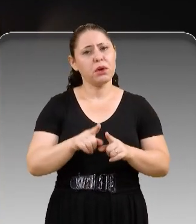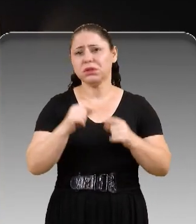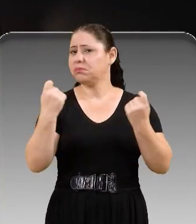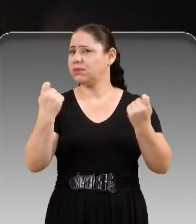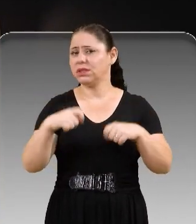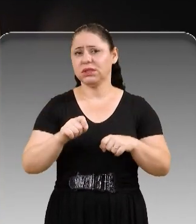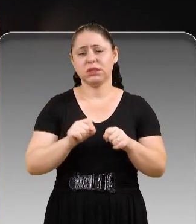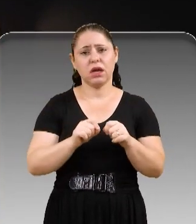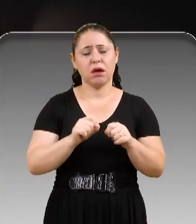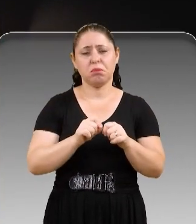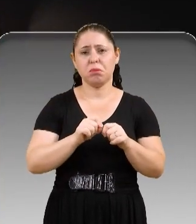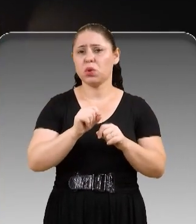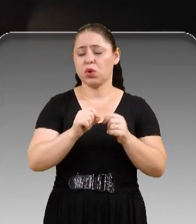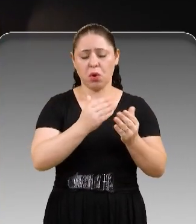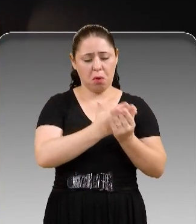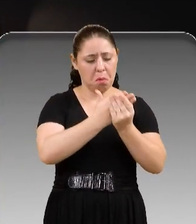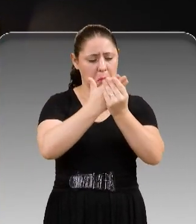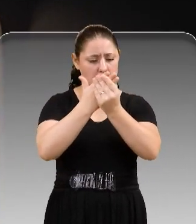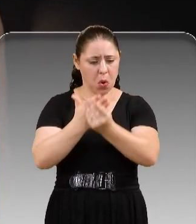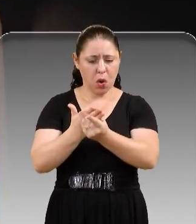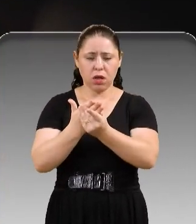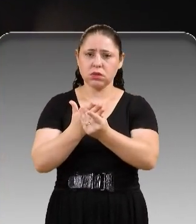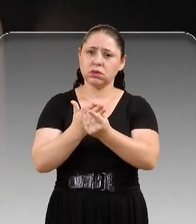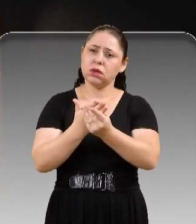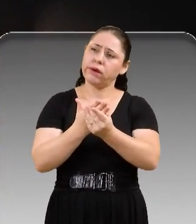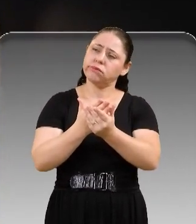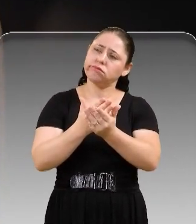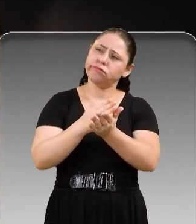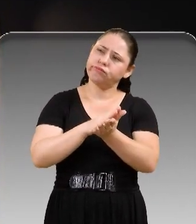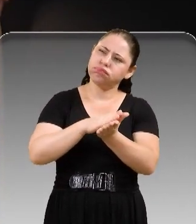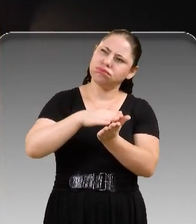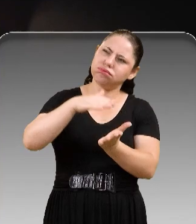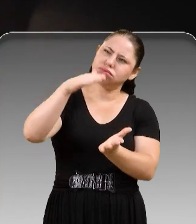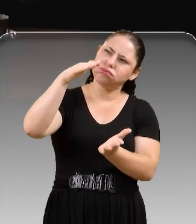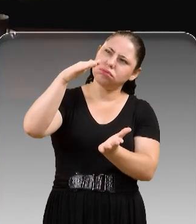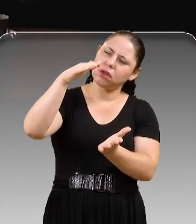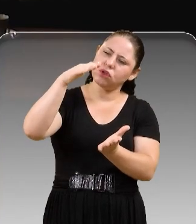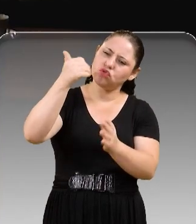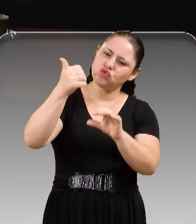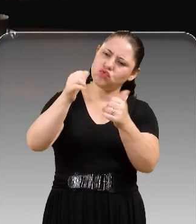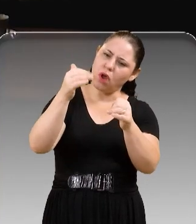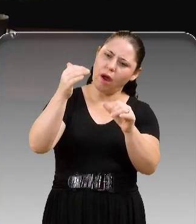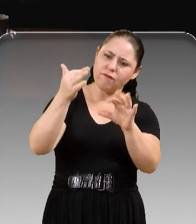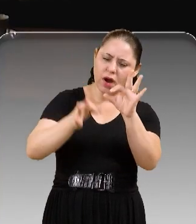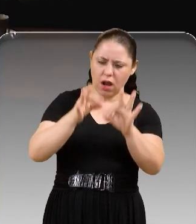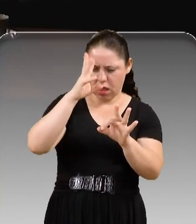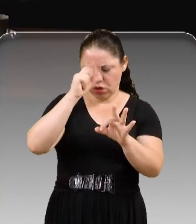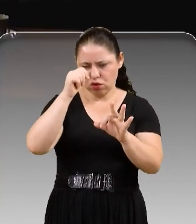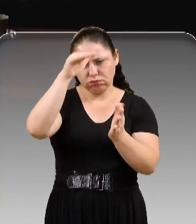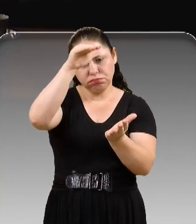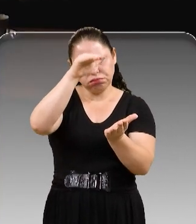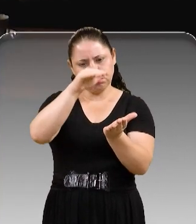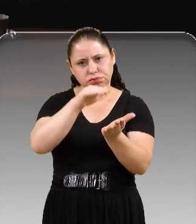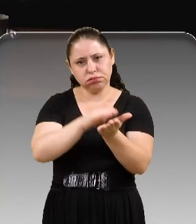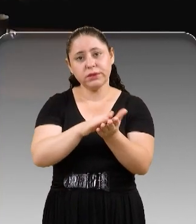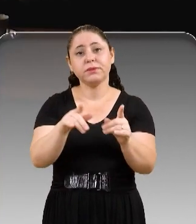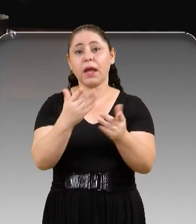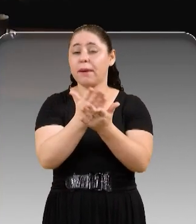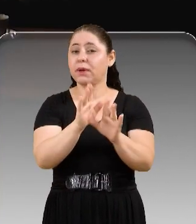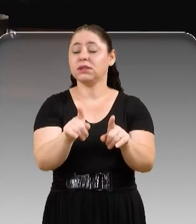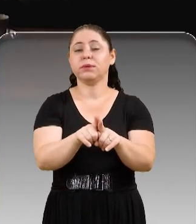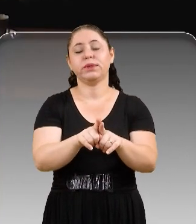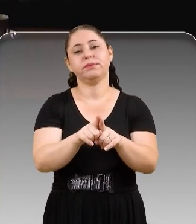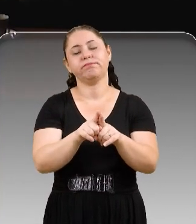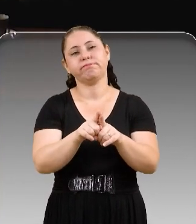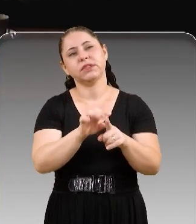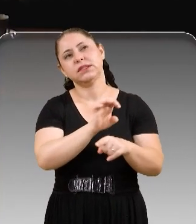servidores, enfim, o que for necessário para que os processos ali fluam, desaguam, né? Então, é uma experiência